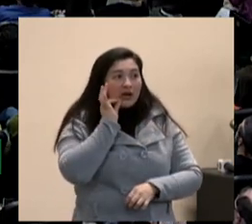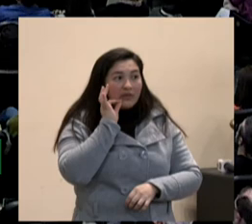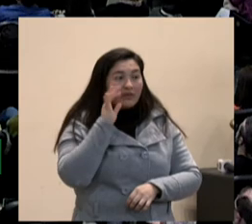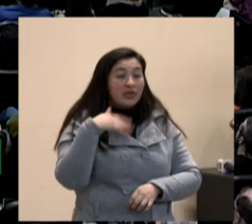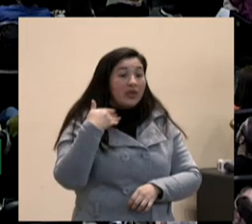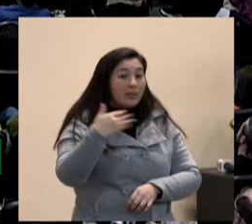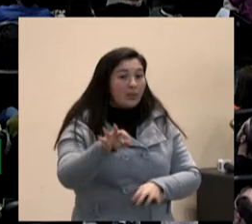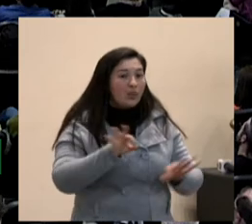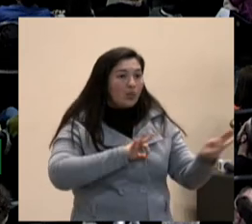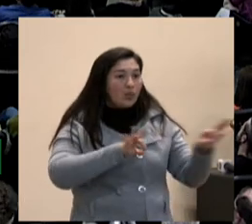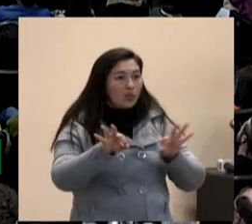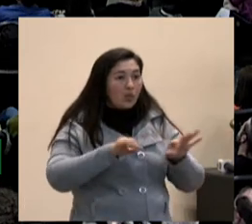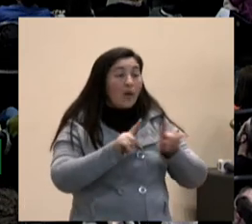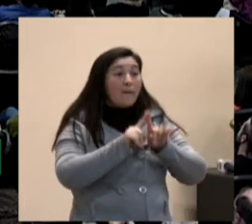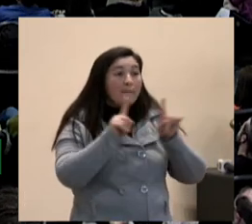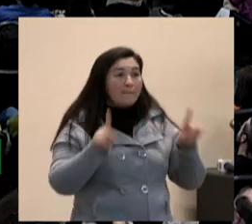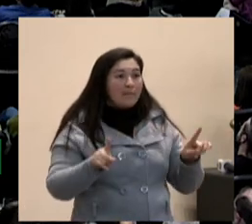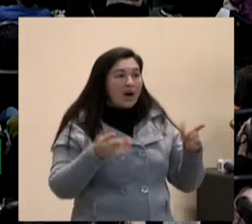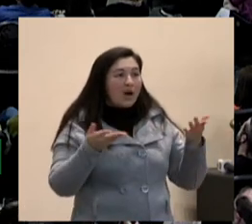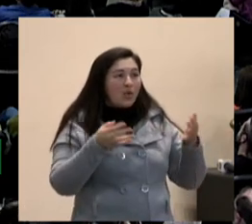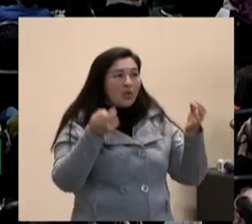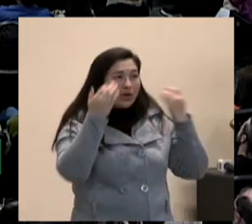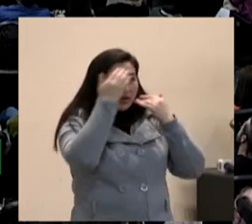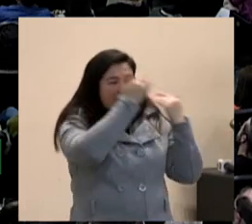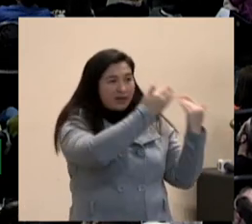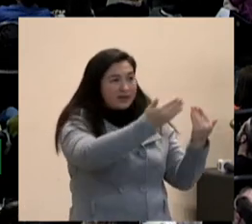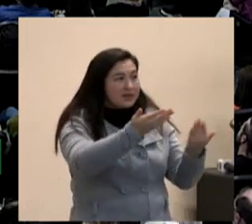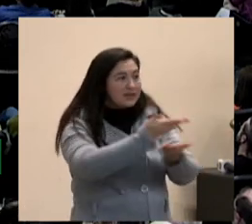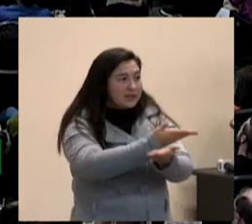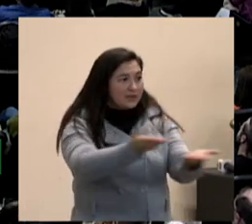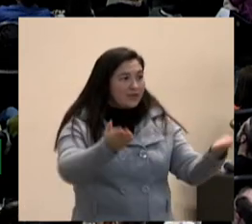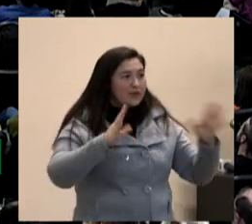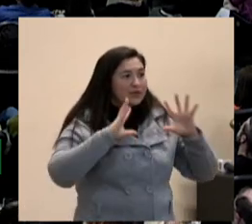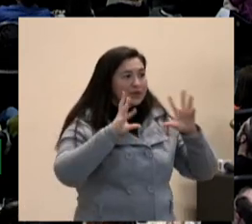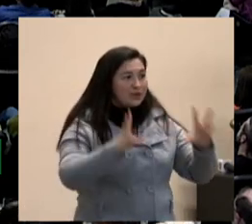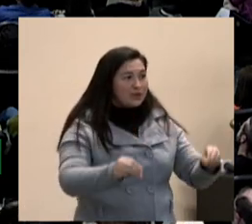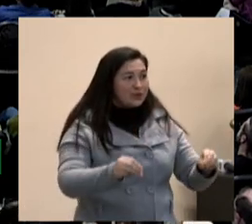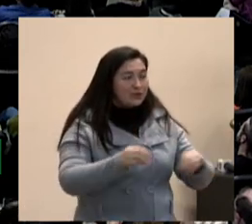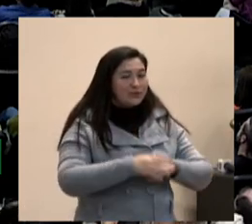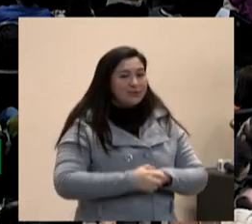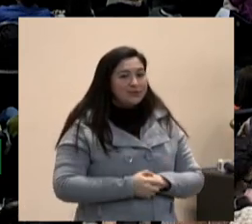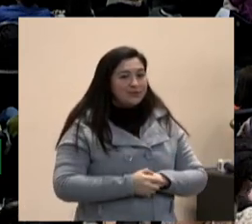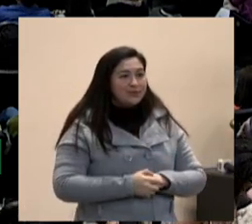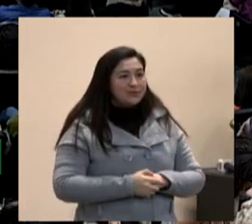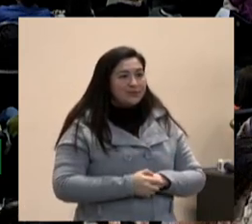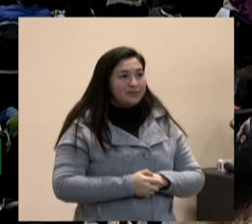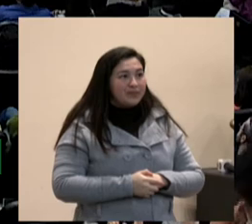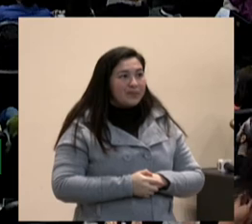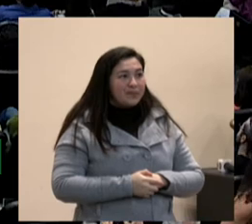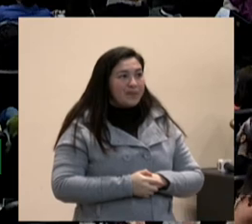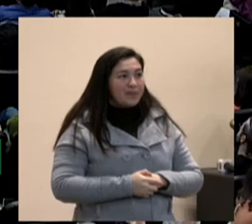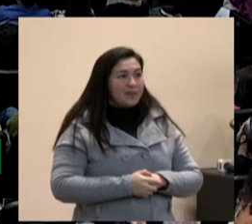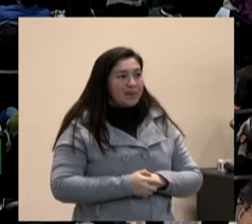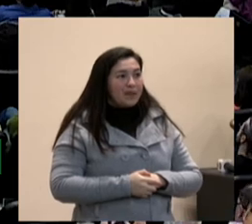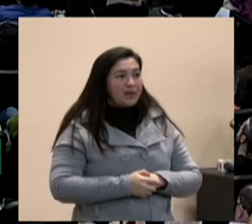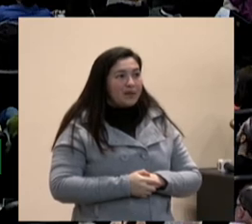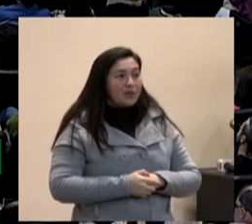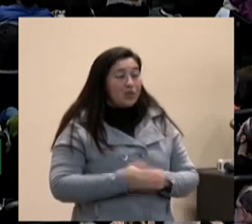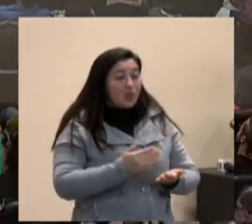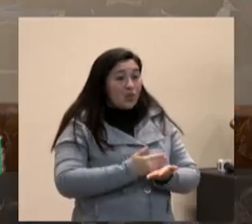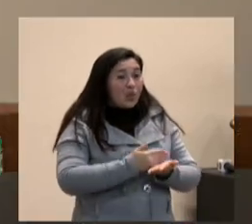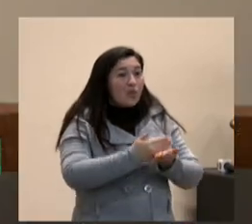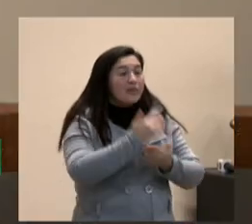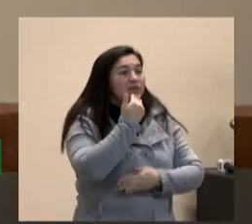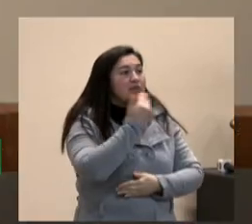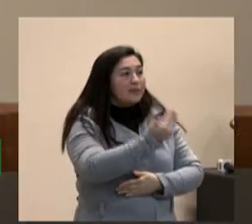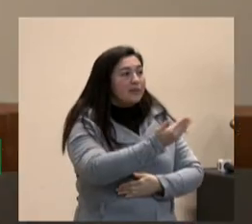só para fazer um fechamento, agradecendo as minhas colegas aqui de mesa e retomando aquela provocação inicial, né, que eu pedi para